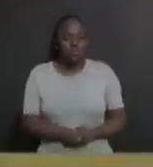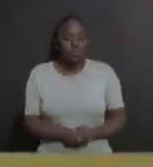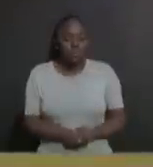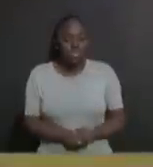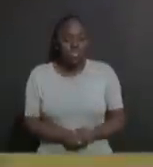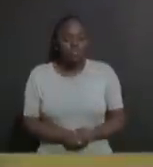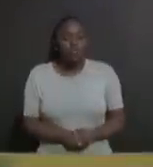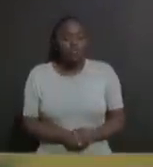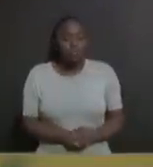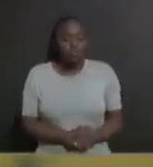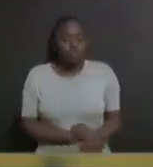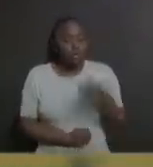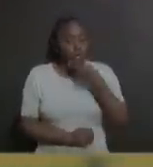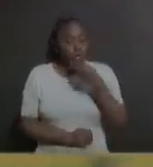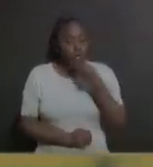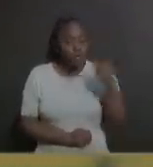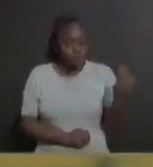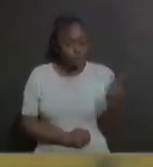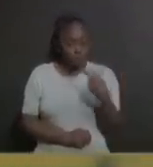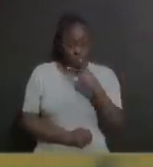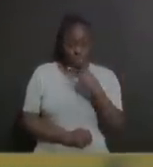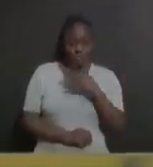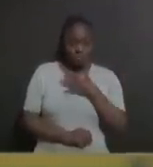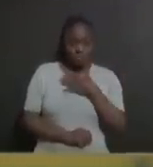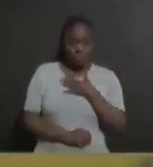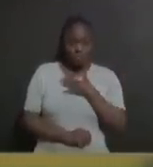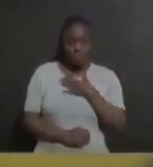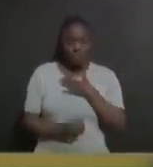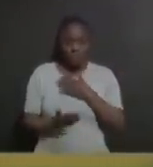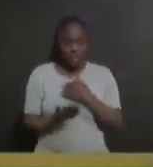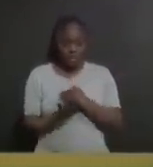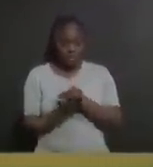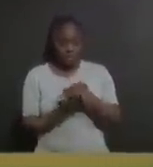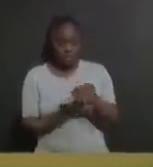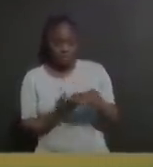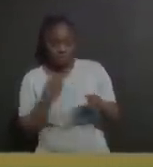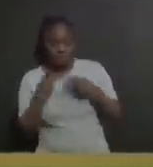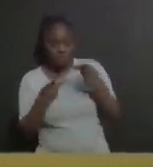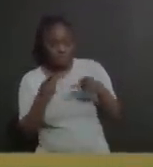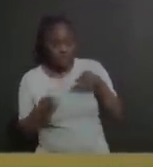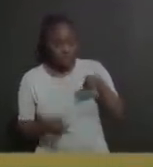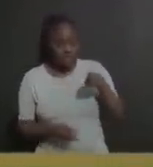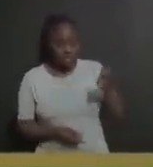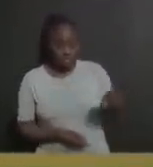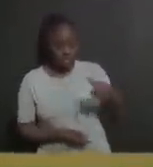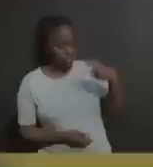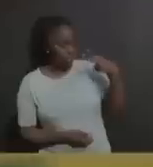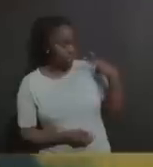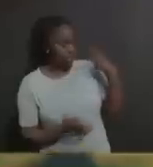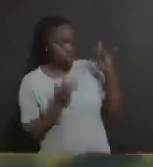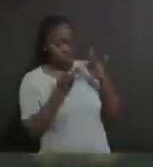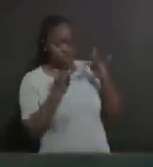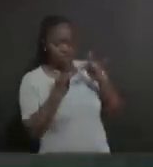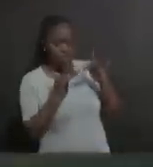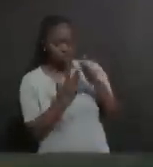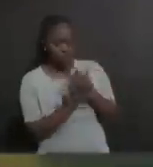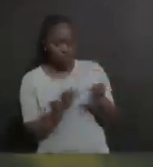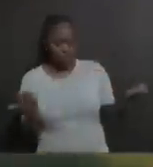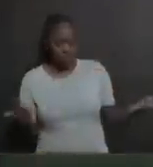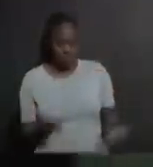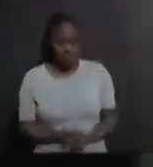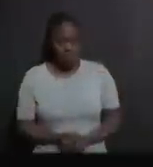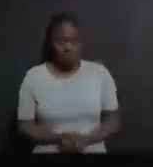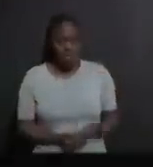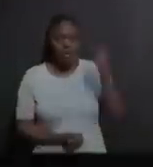porque ele estava olhando para mim enquanto falava. Quando eu comecei a falar assim, ele virou e eu perdi o contato visual. Falei: ah, vou morrer.